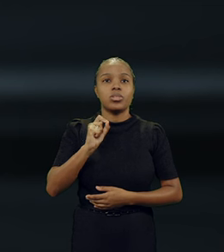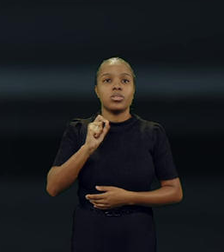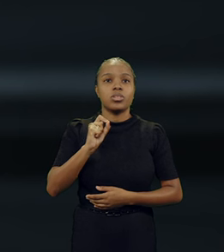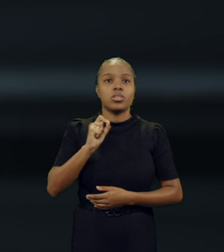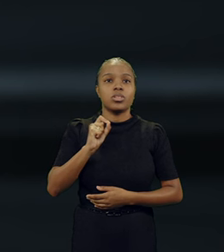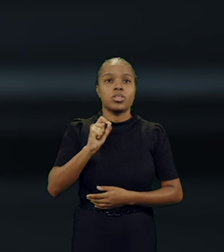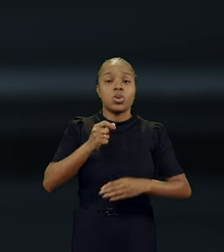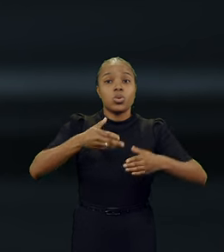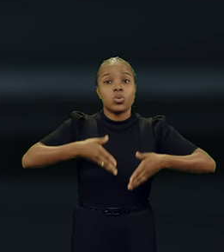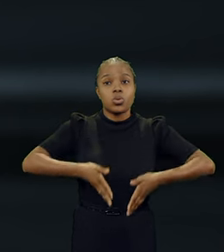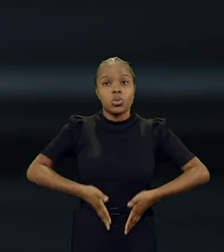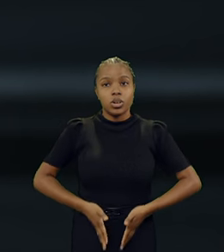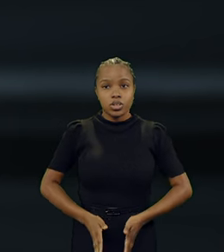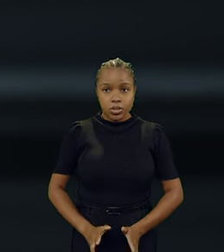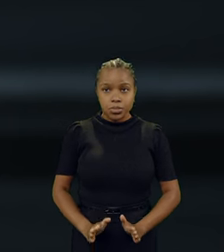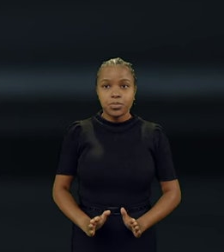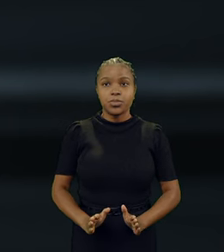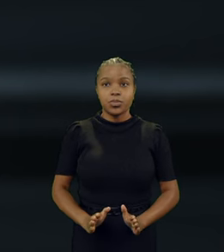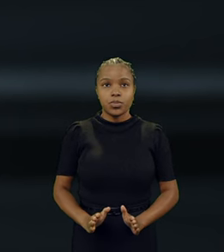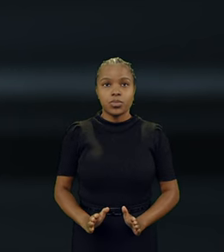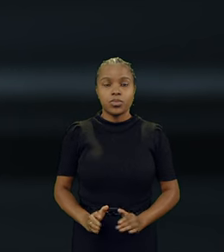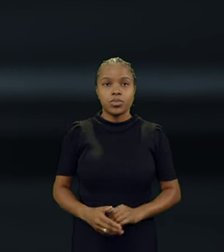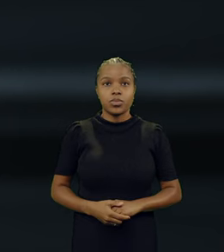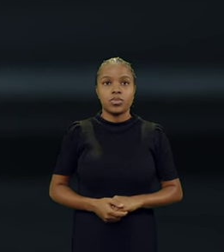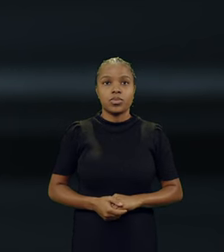do nascimento